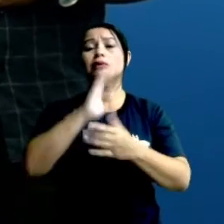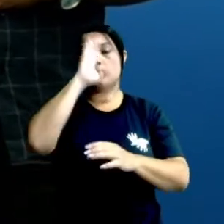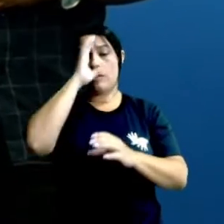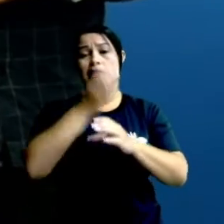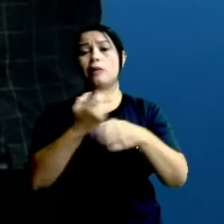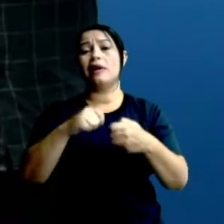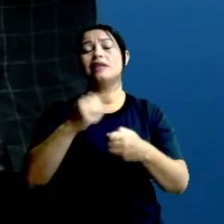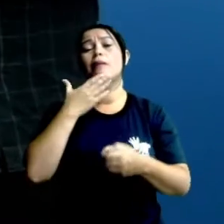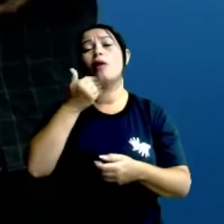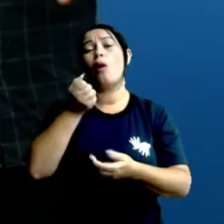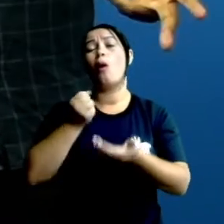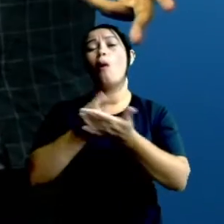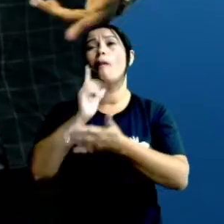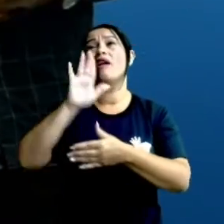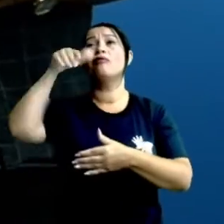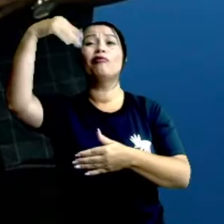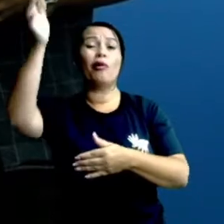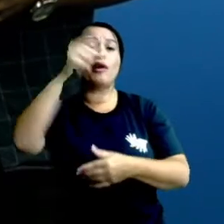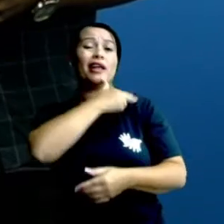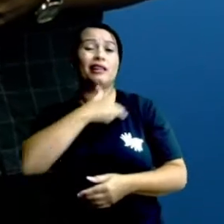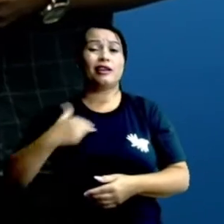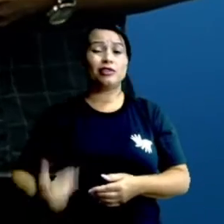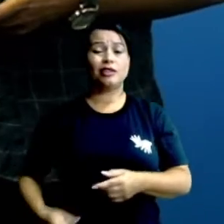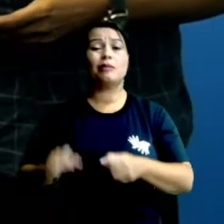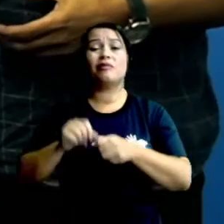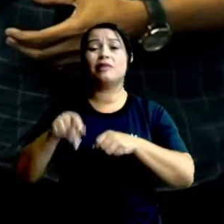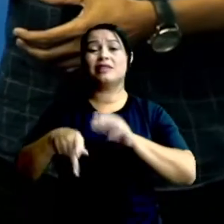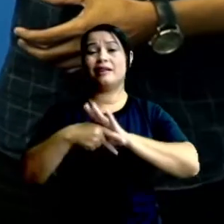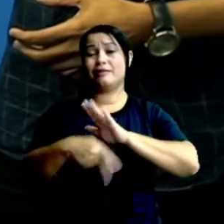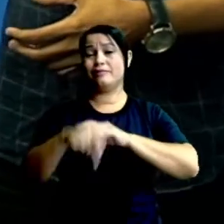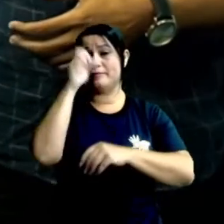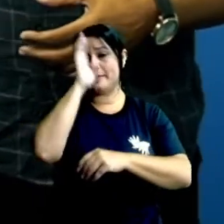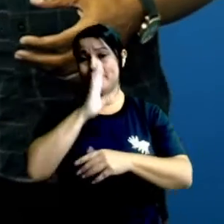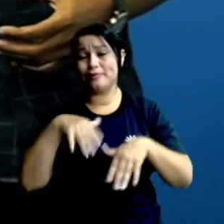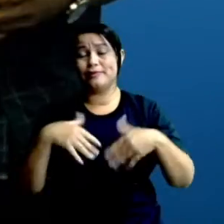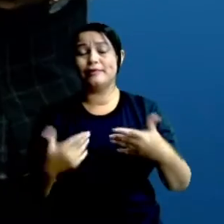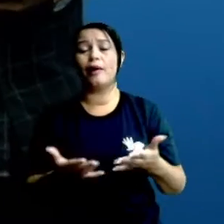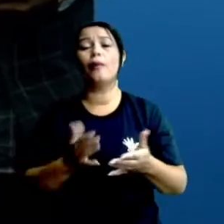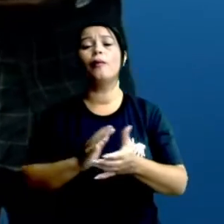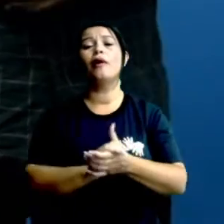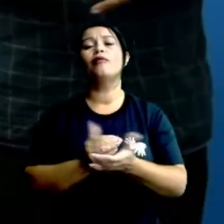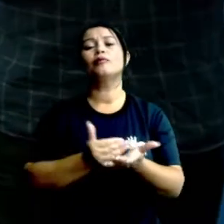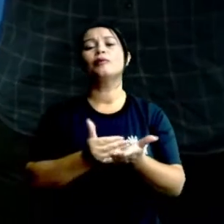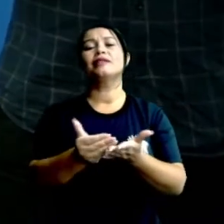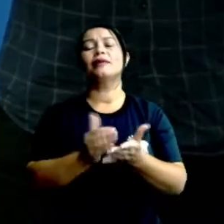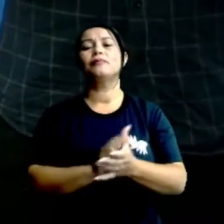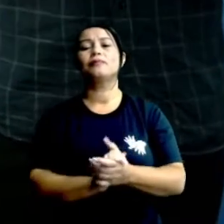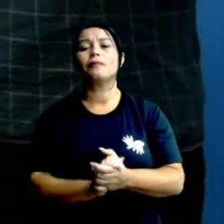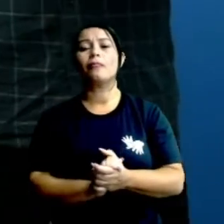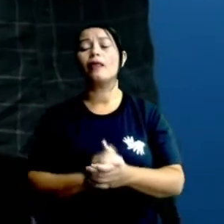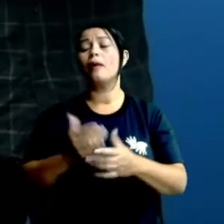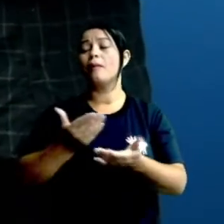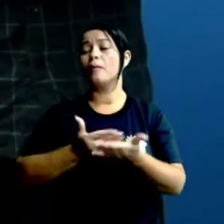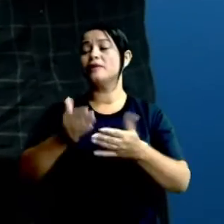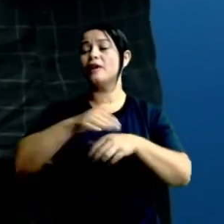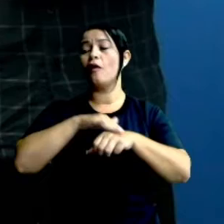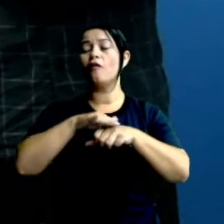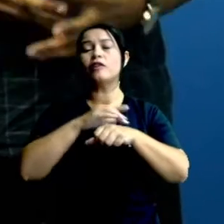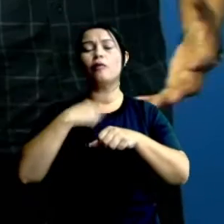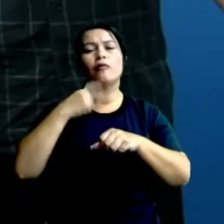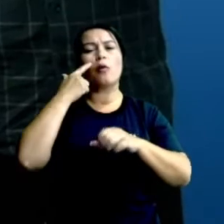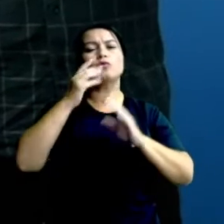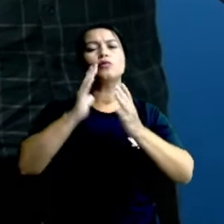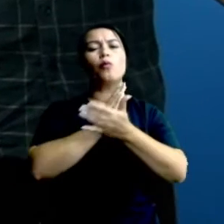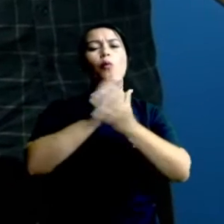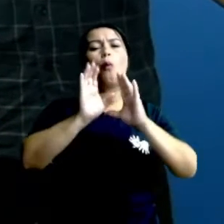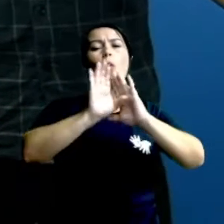preferem comprar produtos na China do que produzir no próprio território, tá bom? Então vamos dar sequência aqui. Para início de conversa, vamos ver alguns